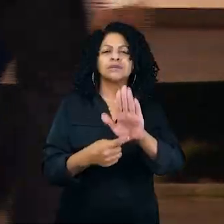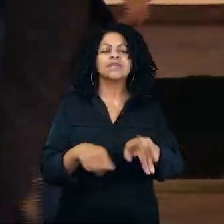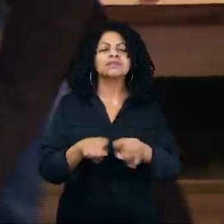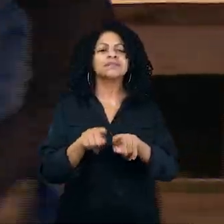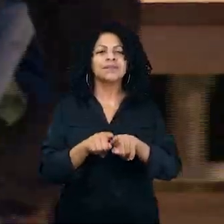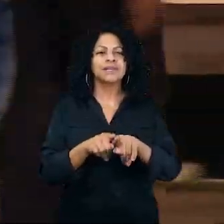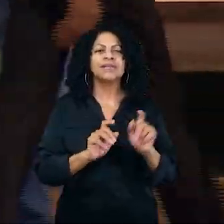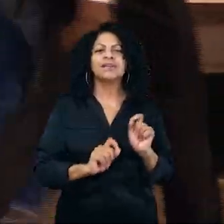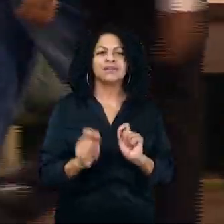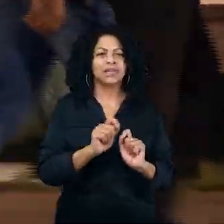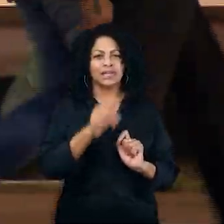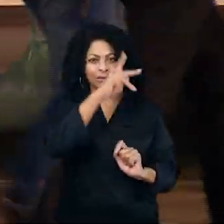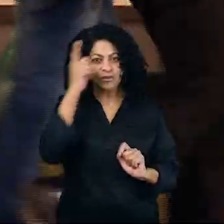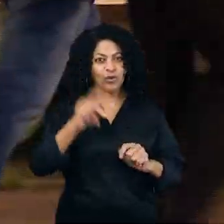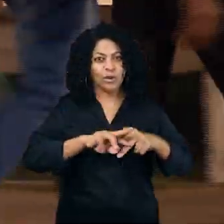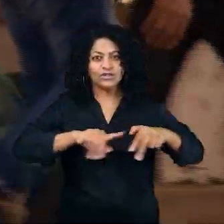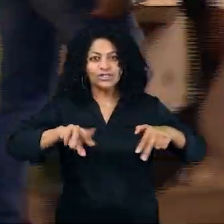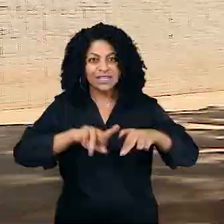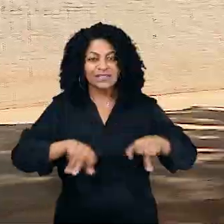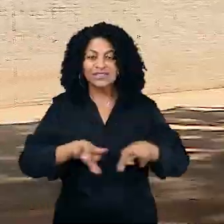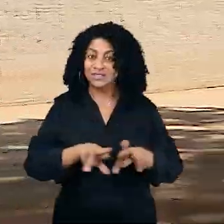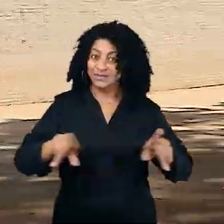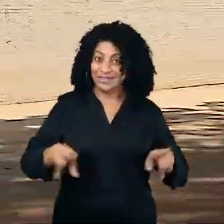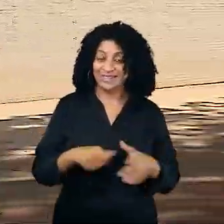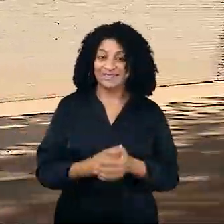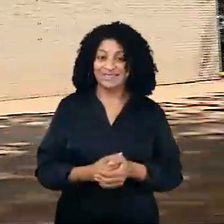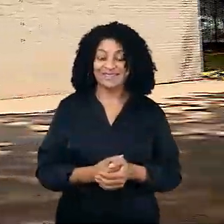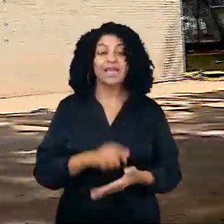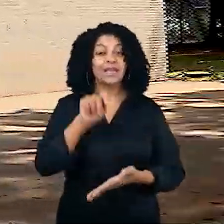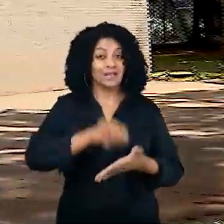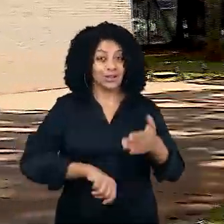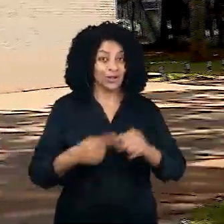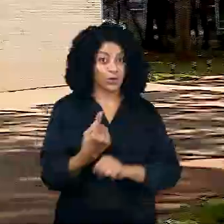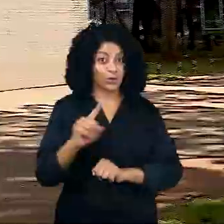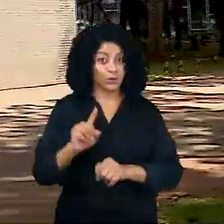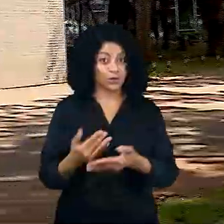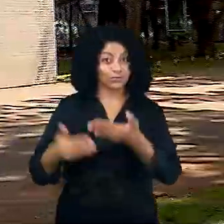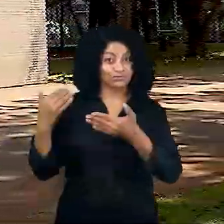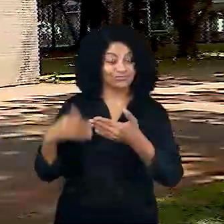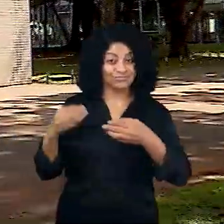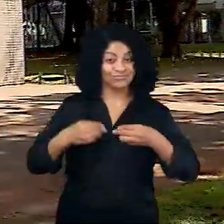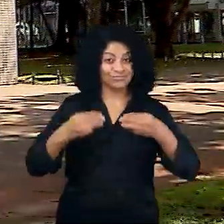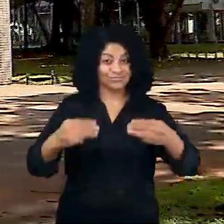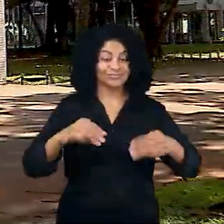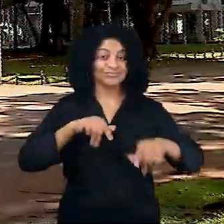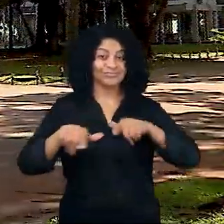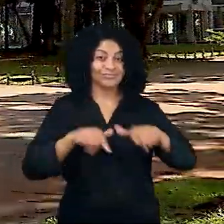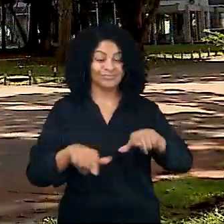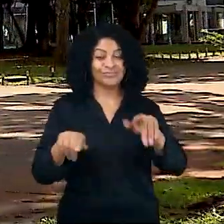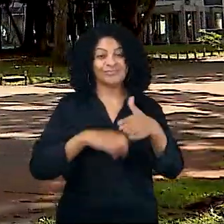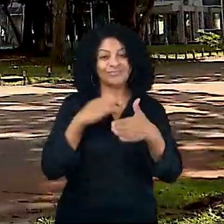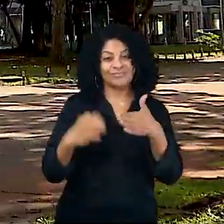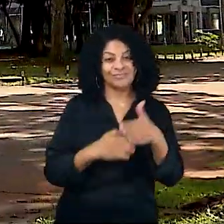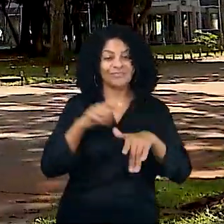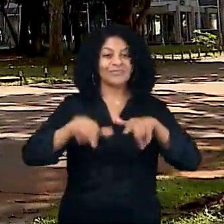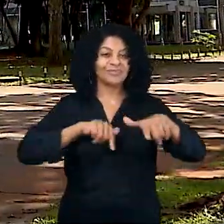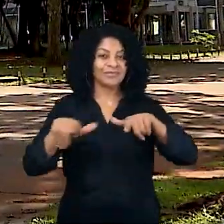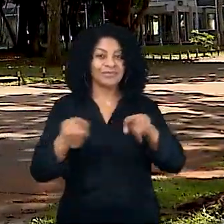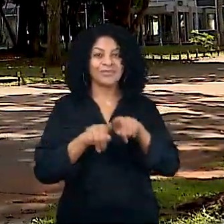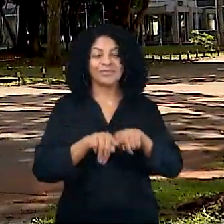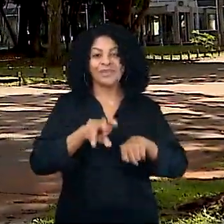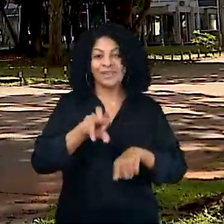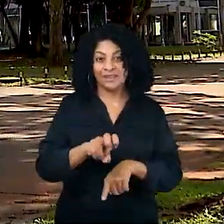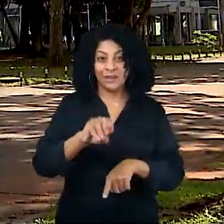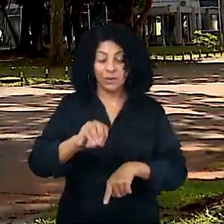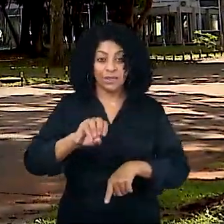corrigir discrepâncias entre gêneros. O último relatório, divulgado pelo Ministério do Trabalho e Emprego, com dados de mais